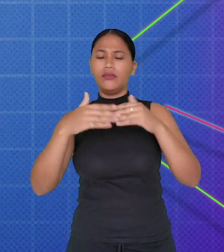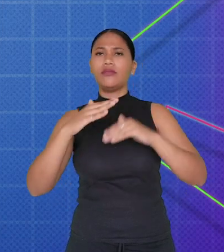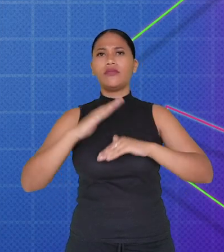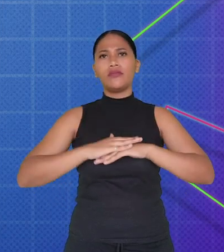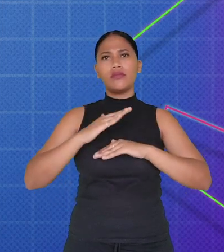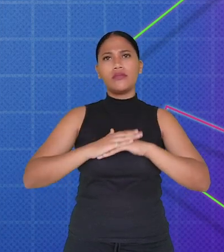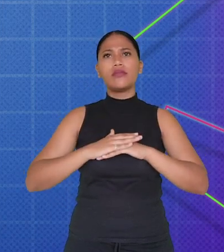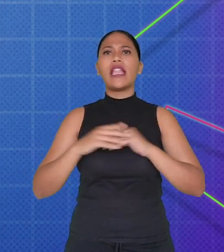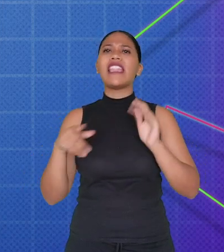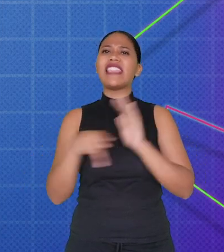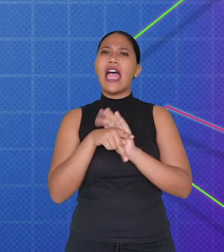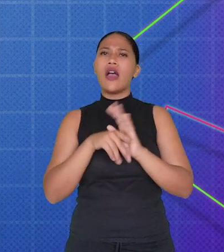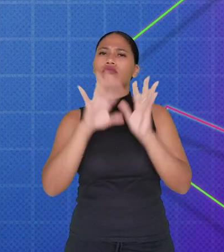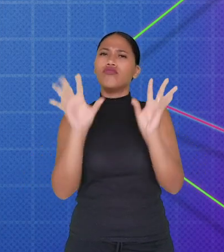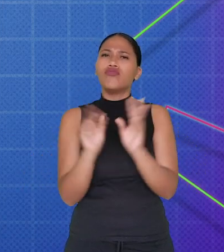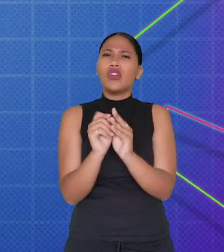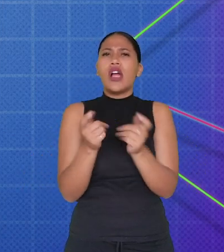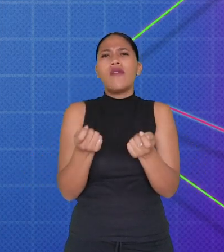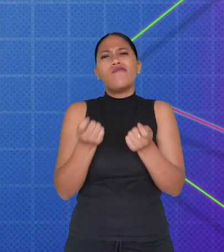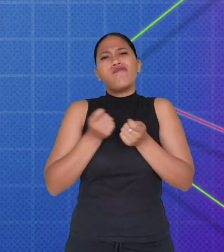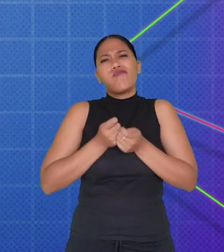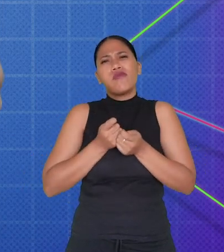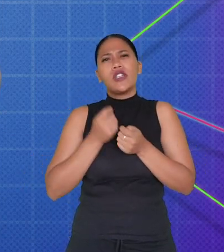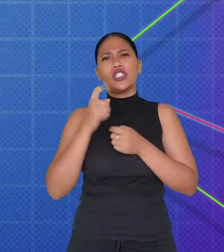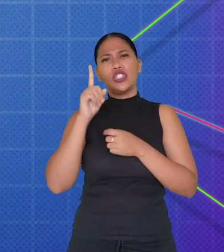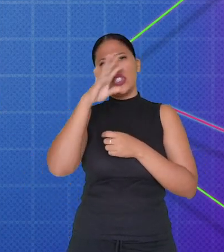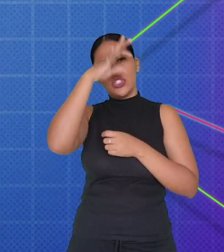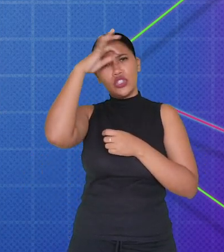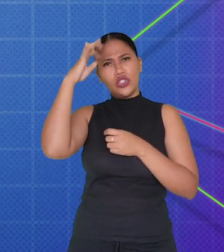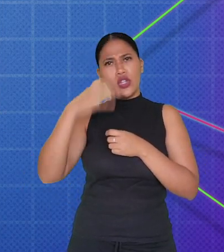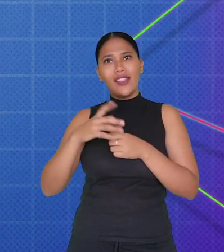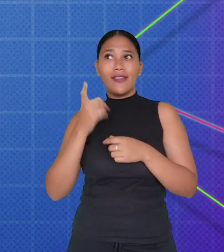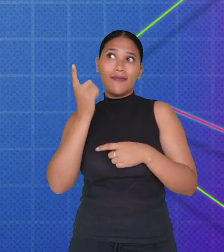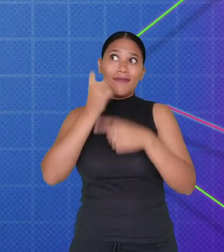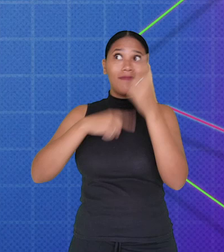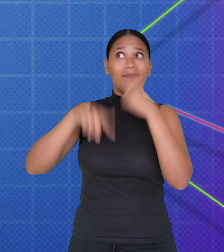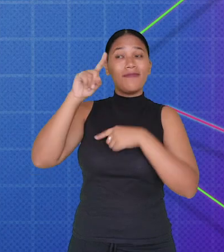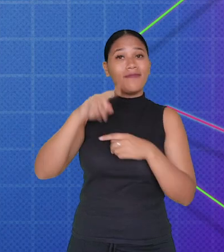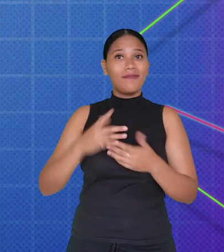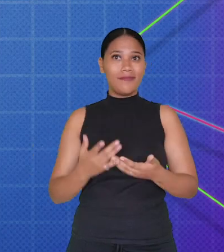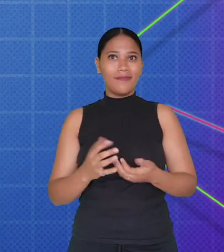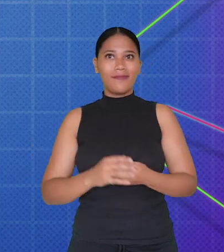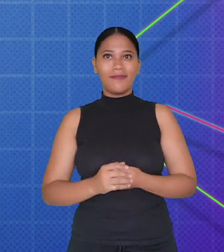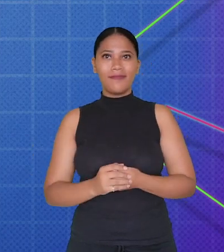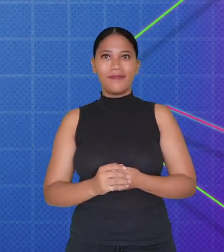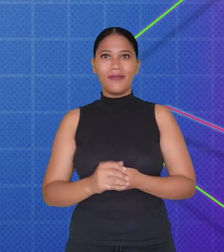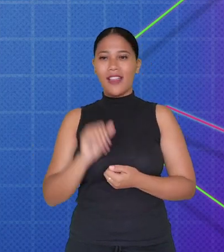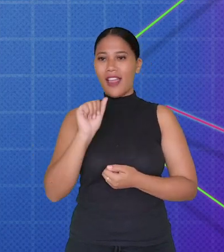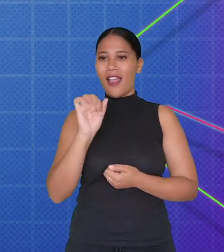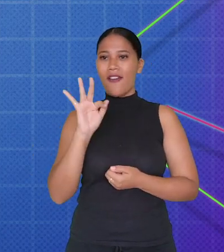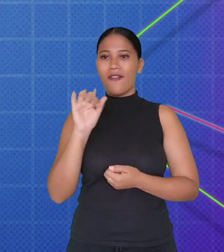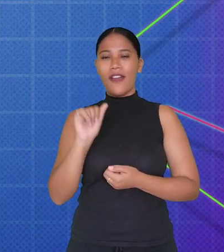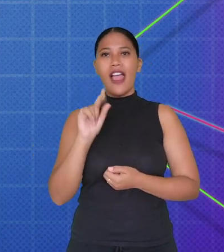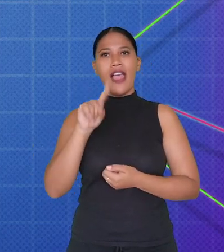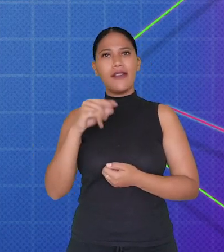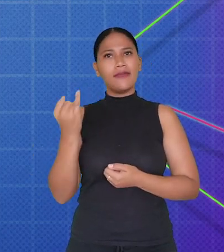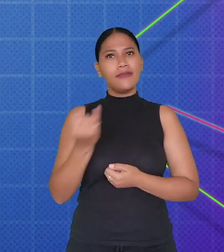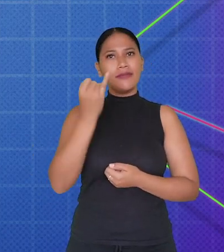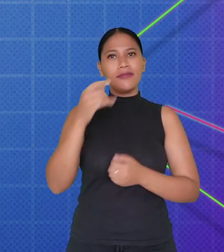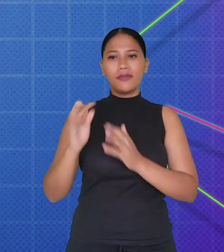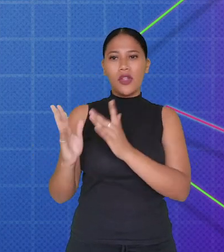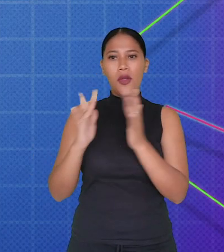que os desenvolvedores possam otimizar seus esforços e garantir que o jogo atinge o sucesso esperado a fase Alfa é uma fase